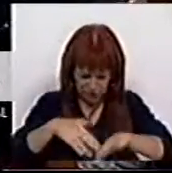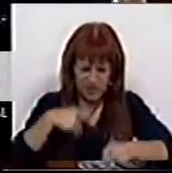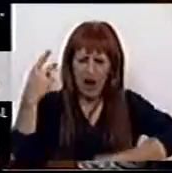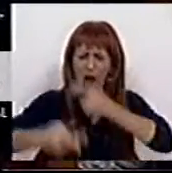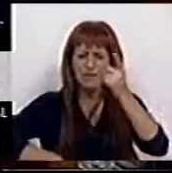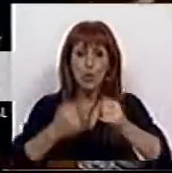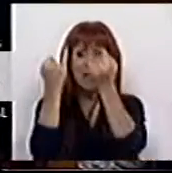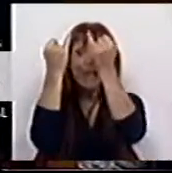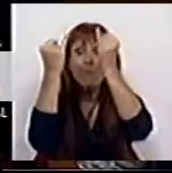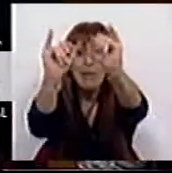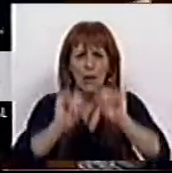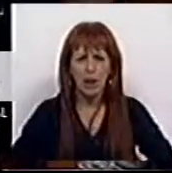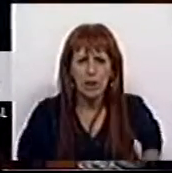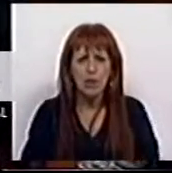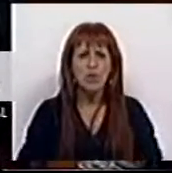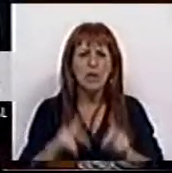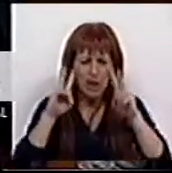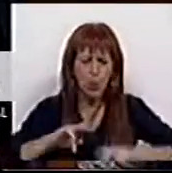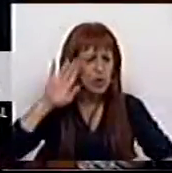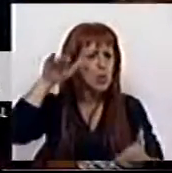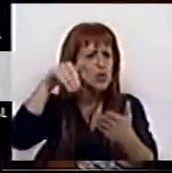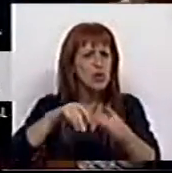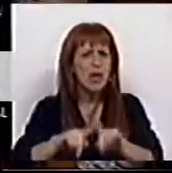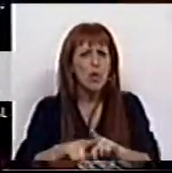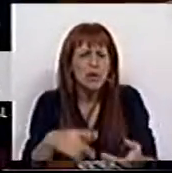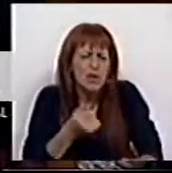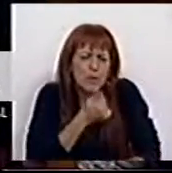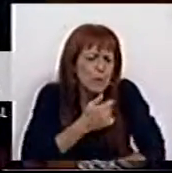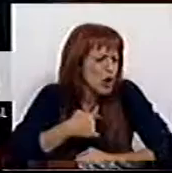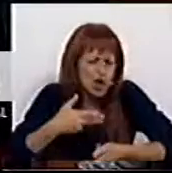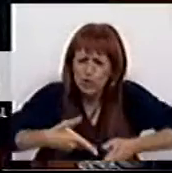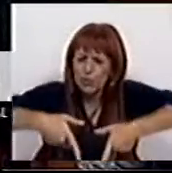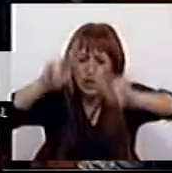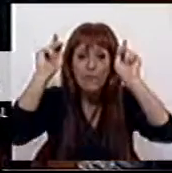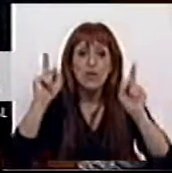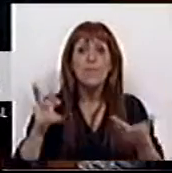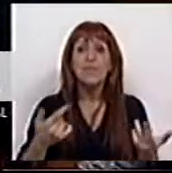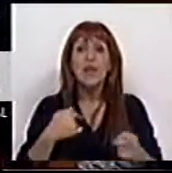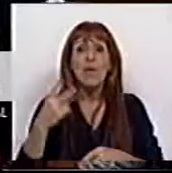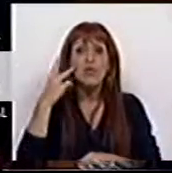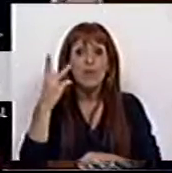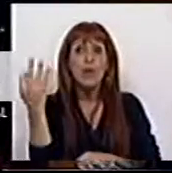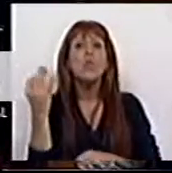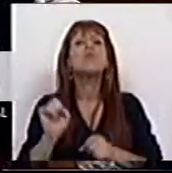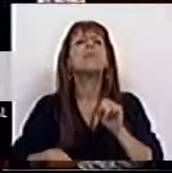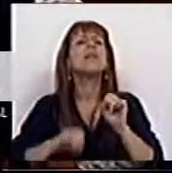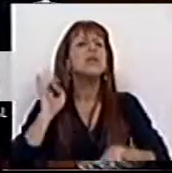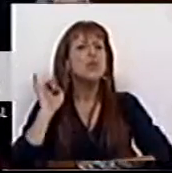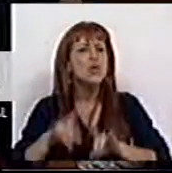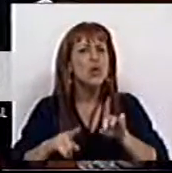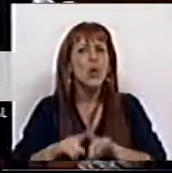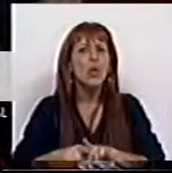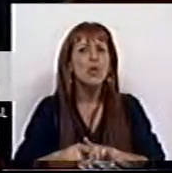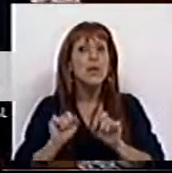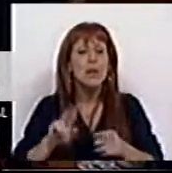uma avaliação independente. Encontrem uma solução a que entenderem, nós estamos disponíveis, mas vamos ver de facto o que é que se passou